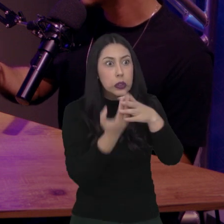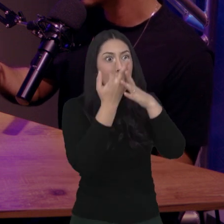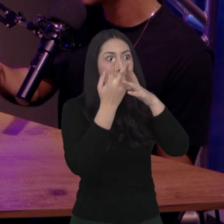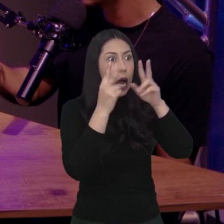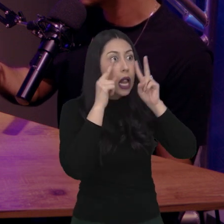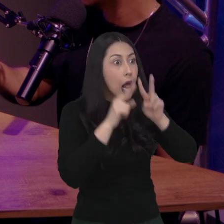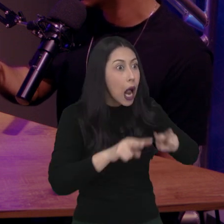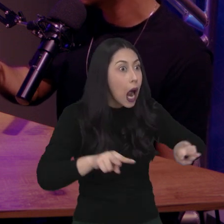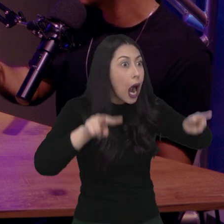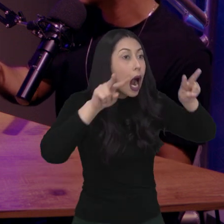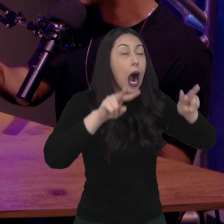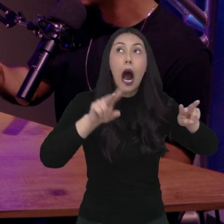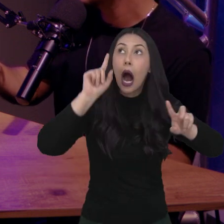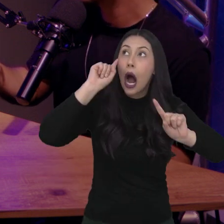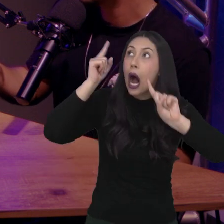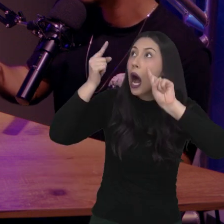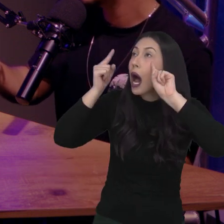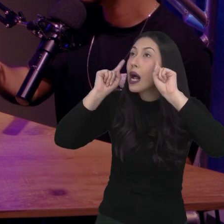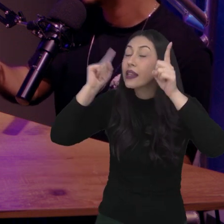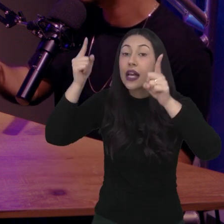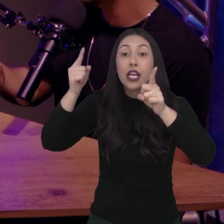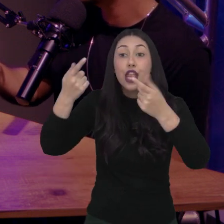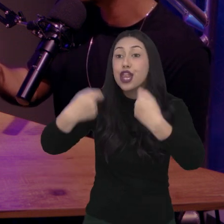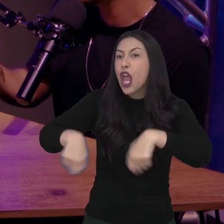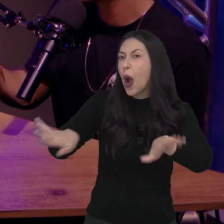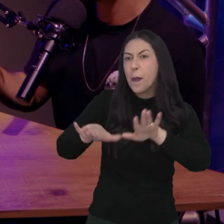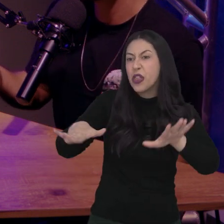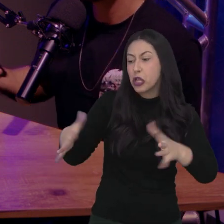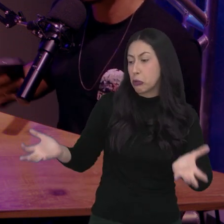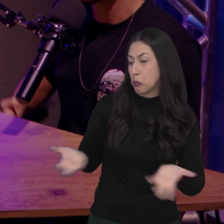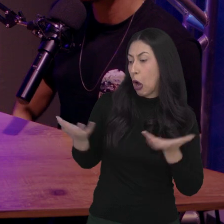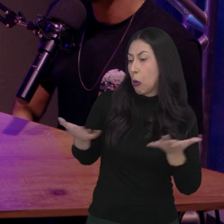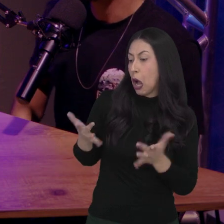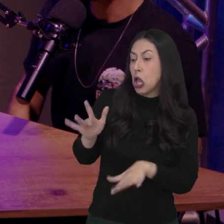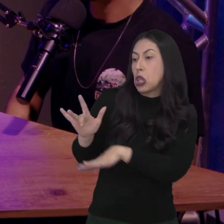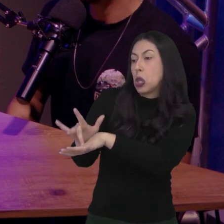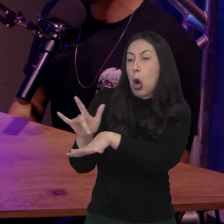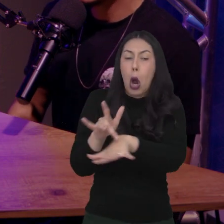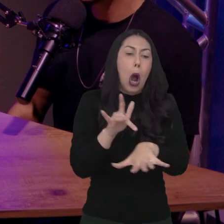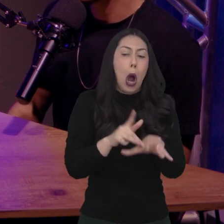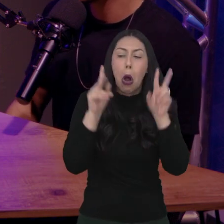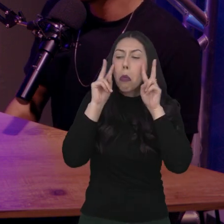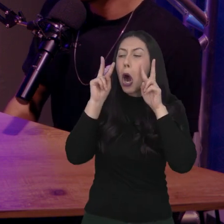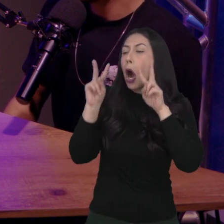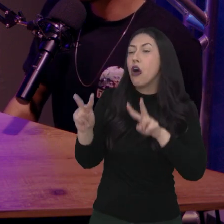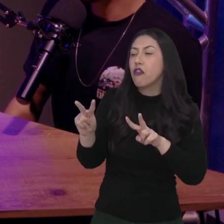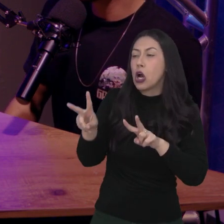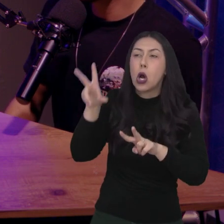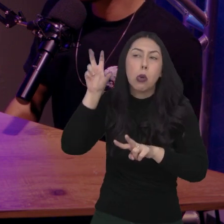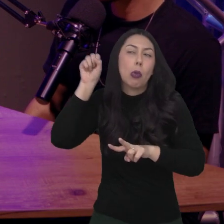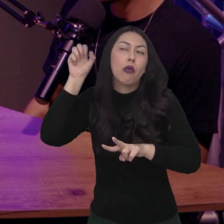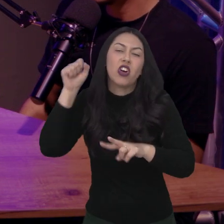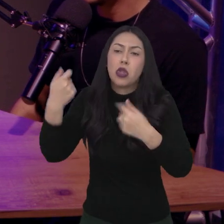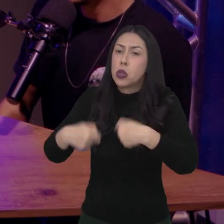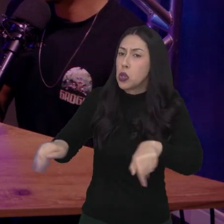e sensações na mente sem a necessidade de estímulos sensoriais imediatos.